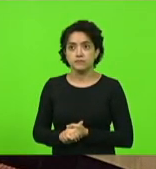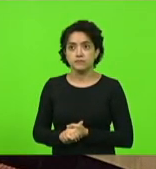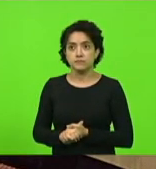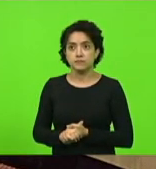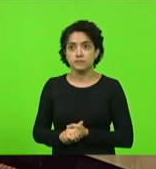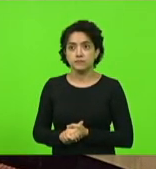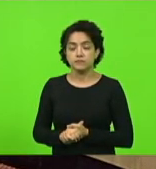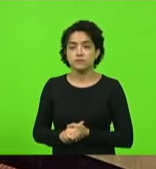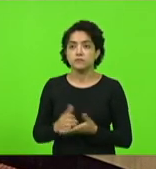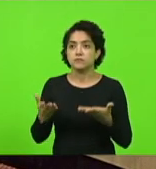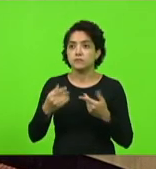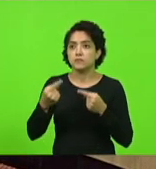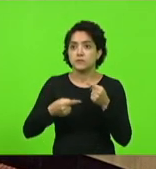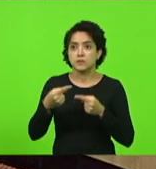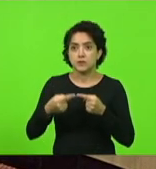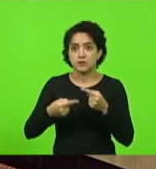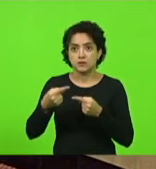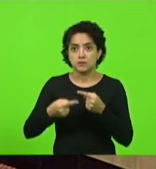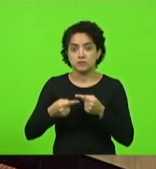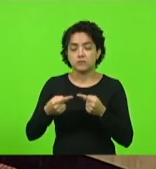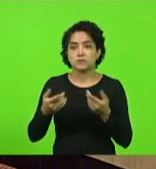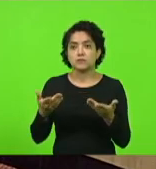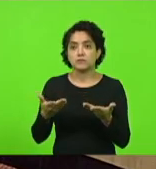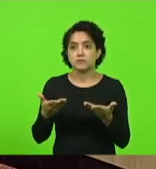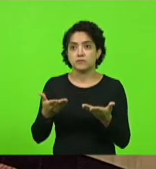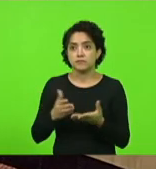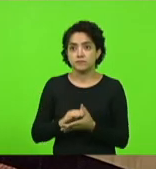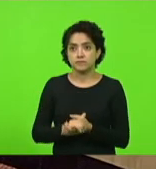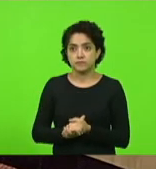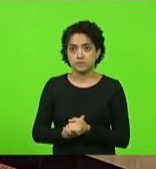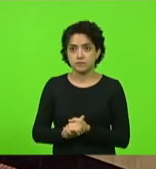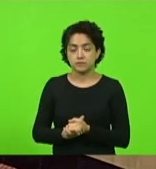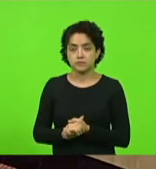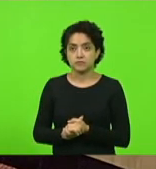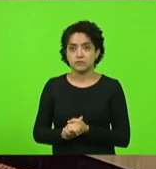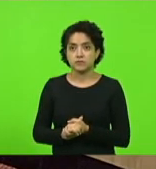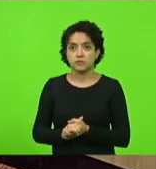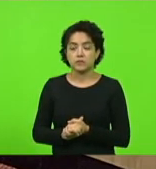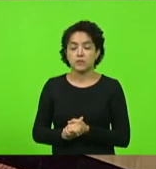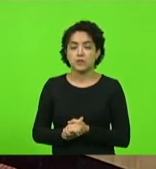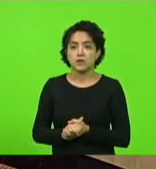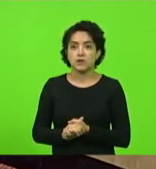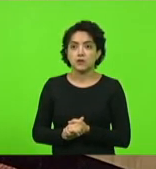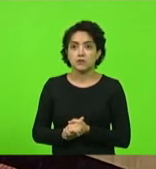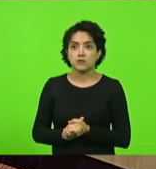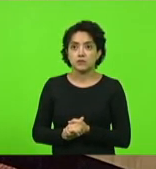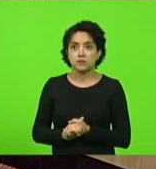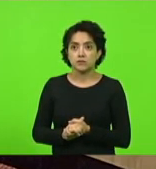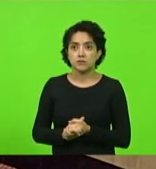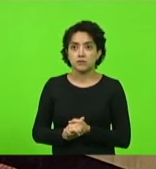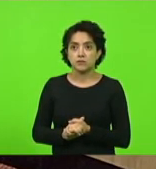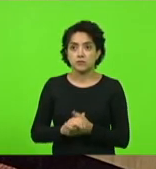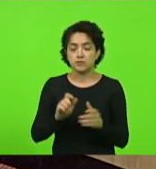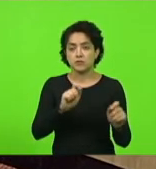Não havendo mais quem queira discutir, em votação. Eu quero fazer encaminhamento de votação, presidente. Em votação. Peço assessoria que abra o painel para que os senhores e senhoras deputados